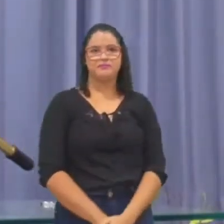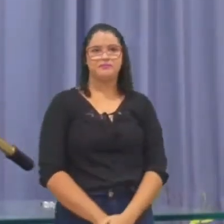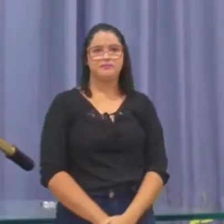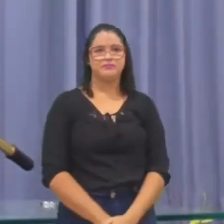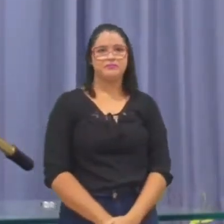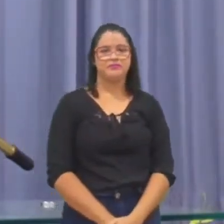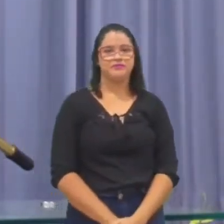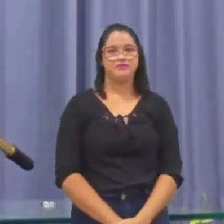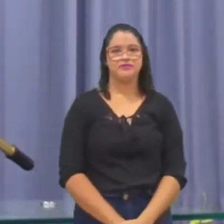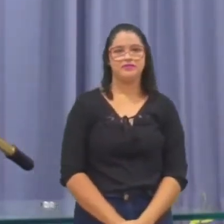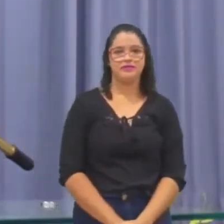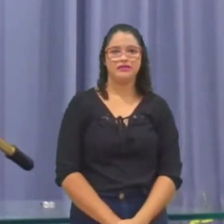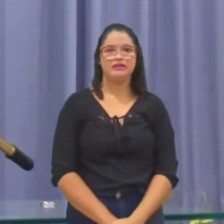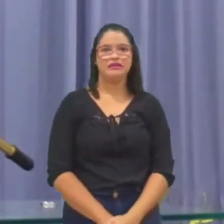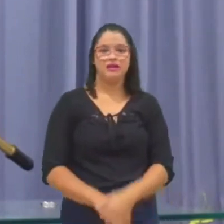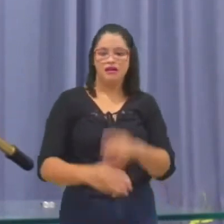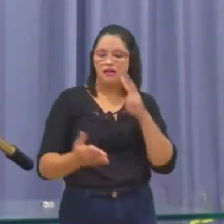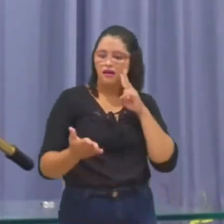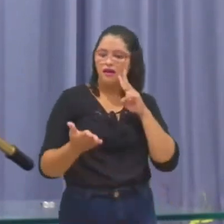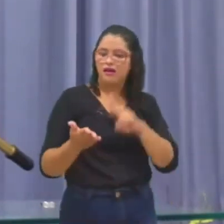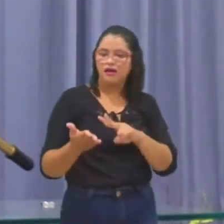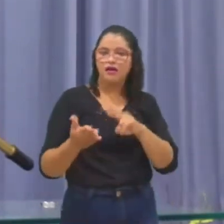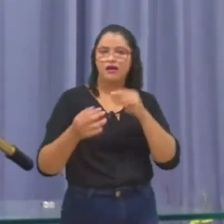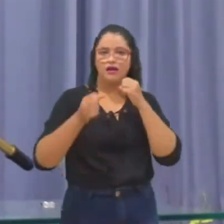Aproprio-me aqui do Salmo